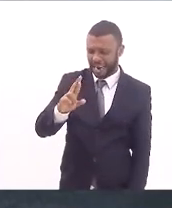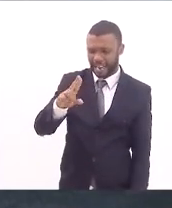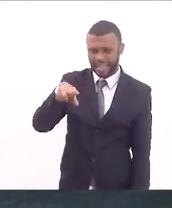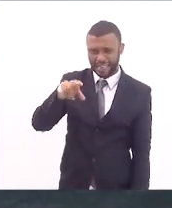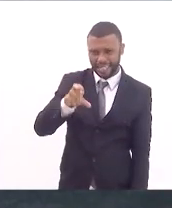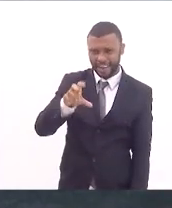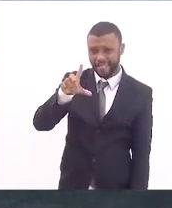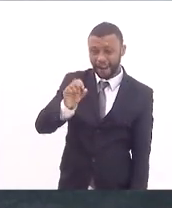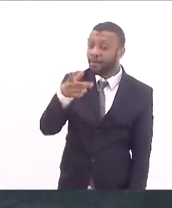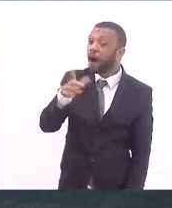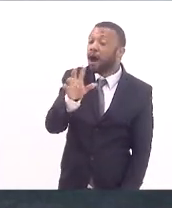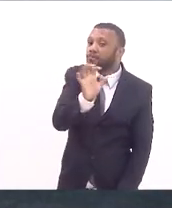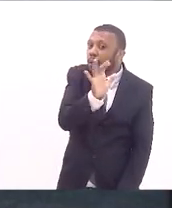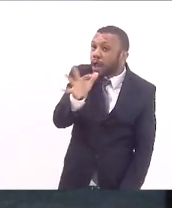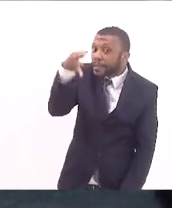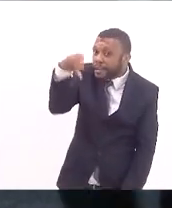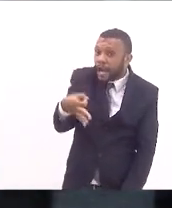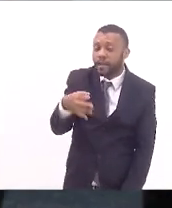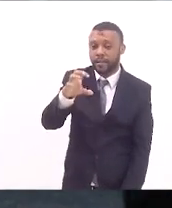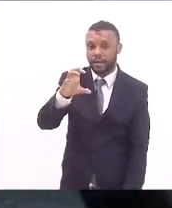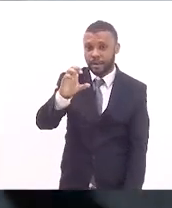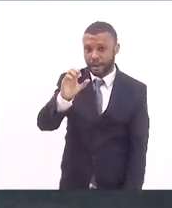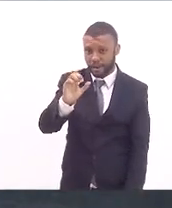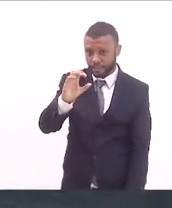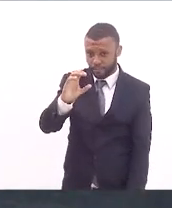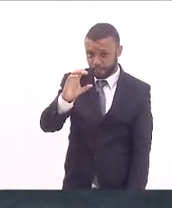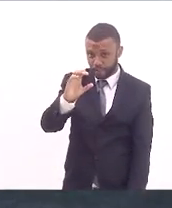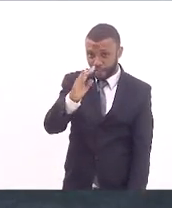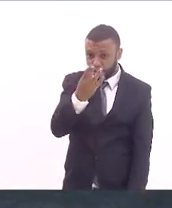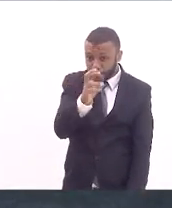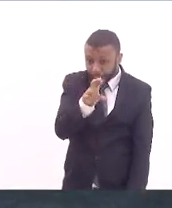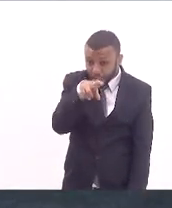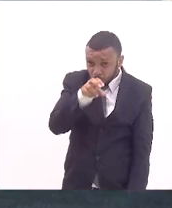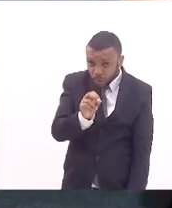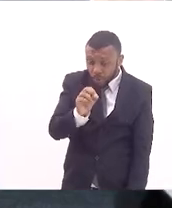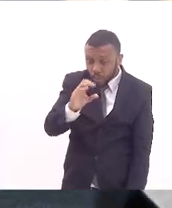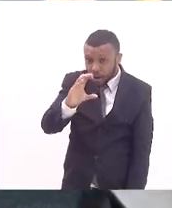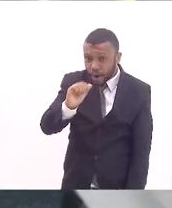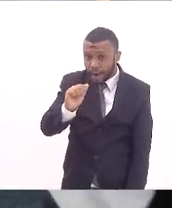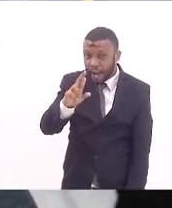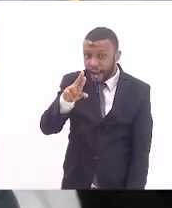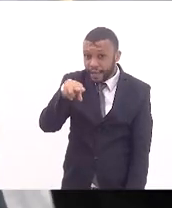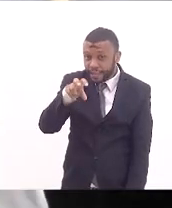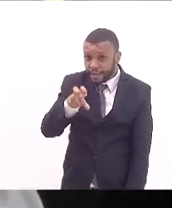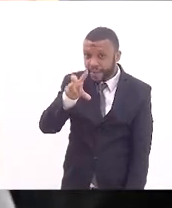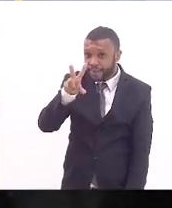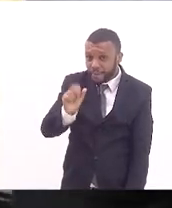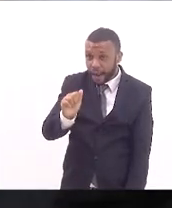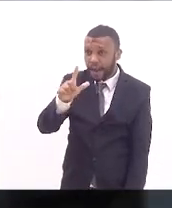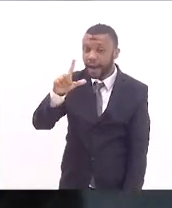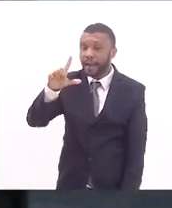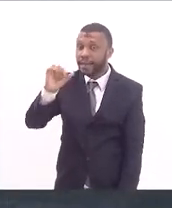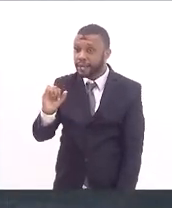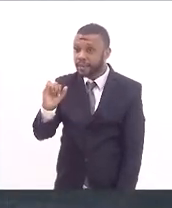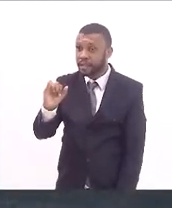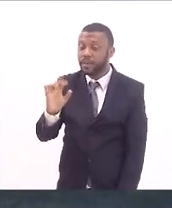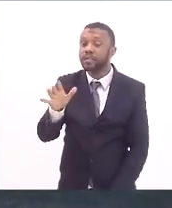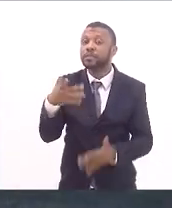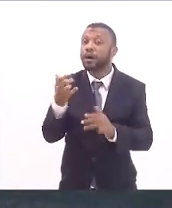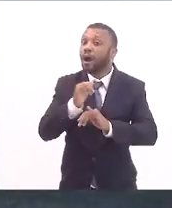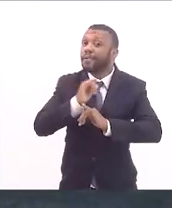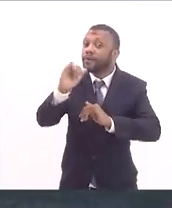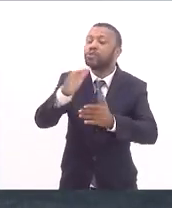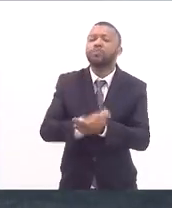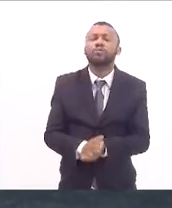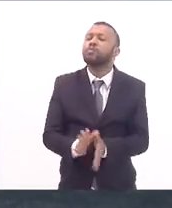eu vou soletrar direito Carnevale o seu Breno Oi eu gostaria de saber quando